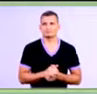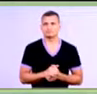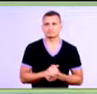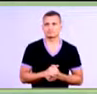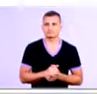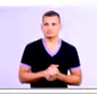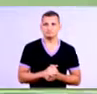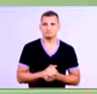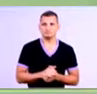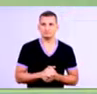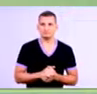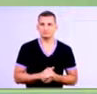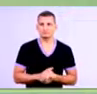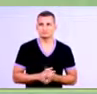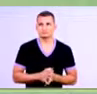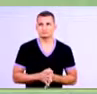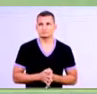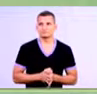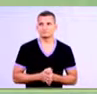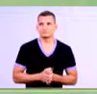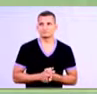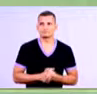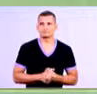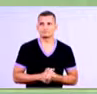Vamos aqui.